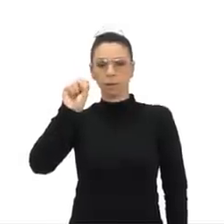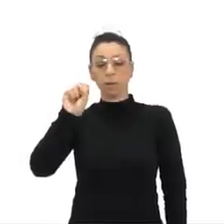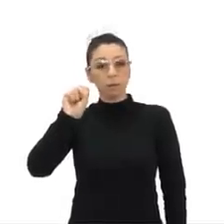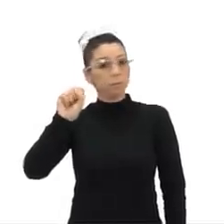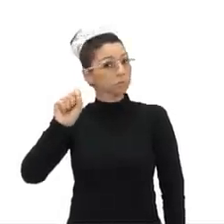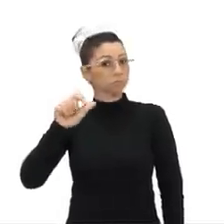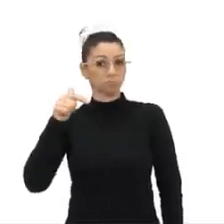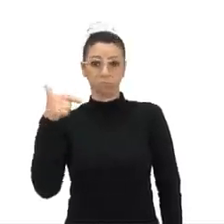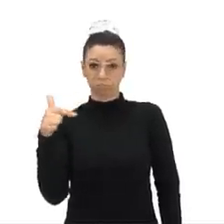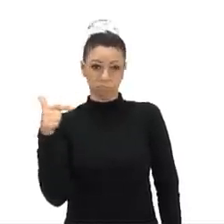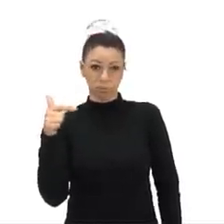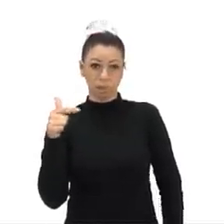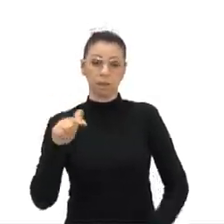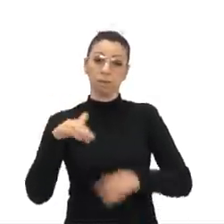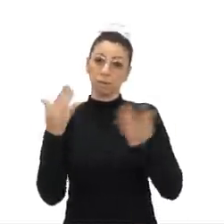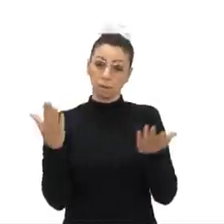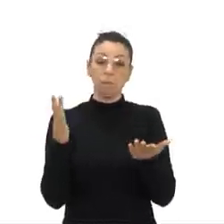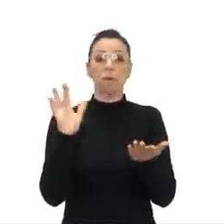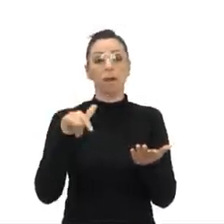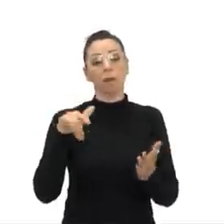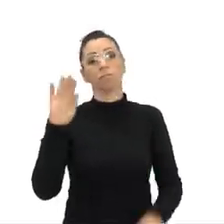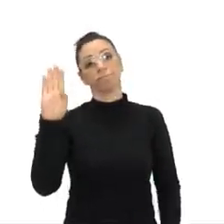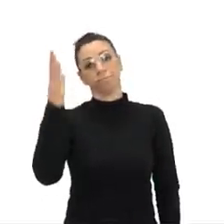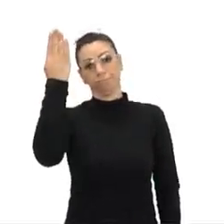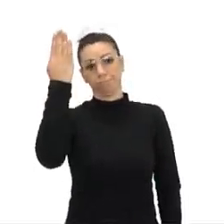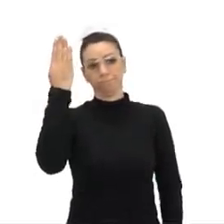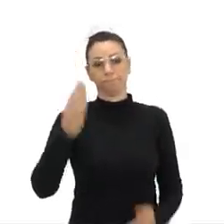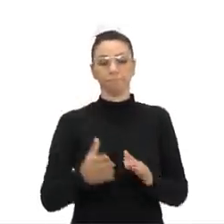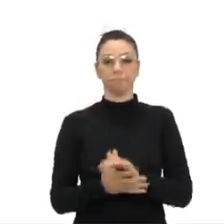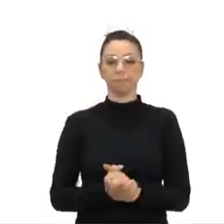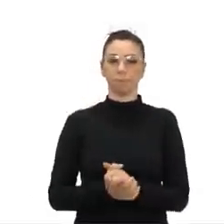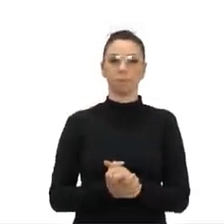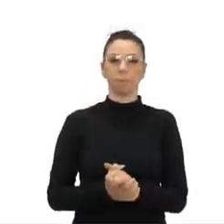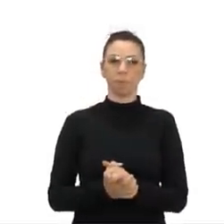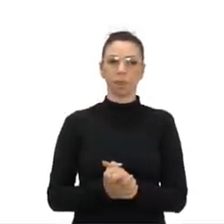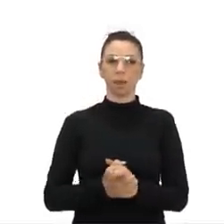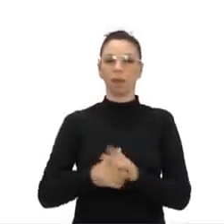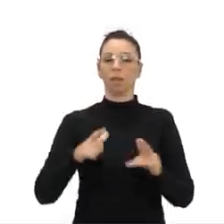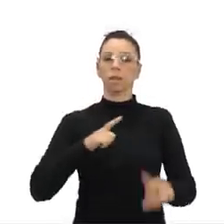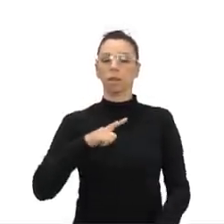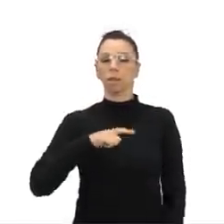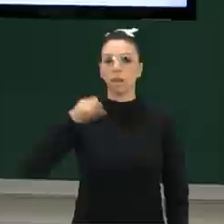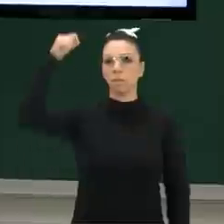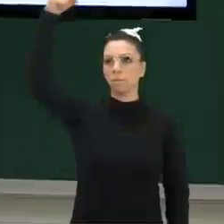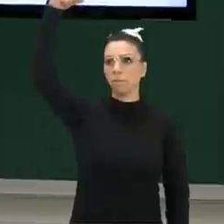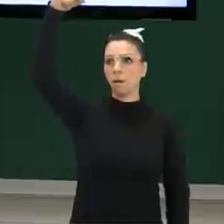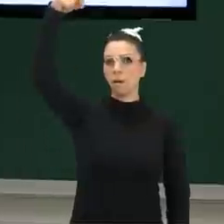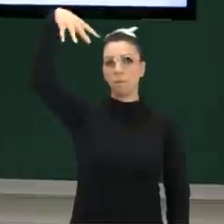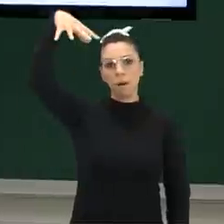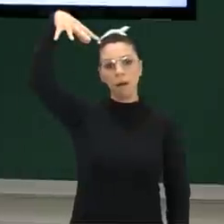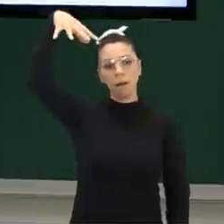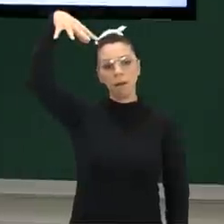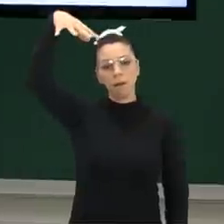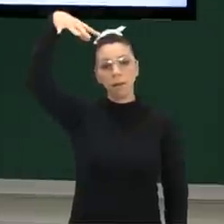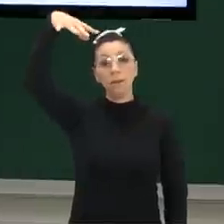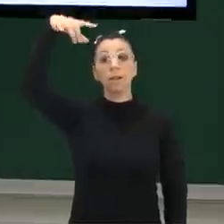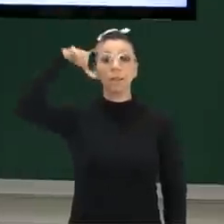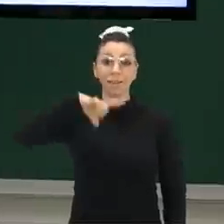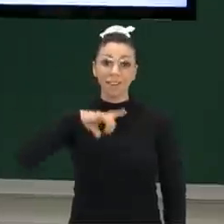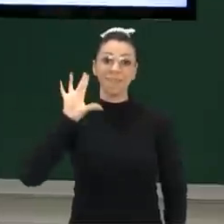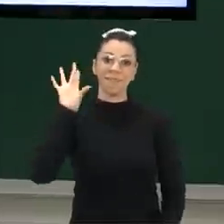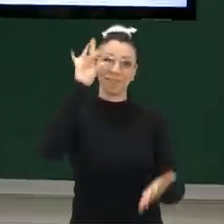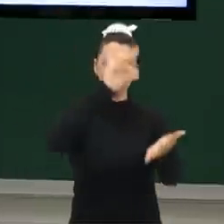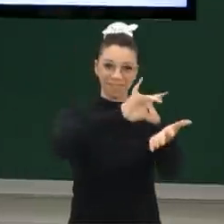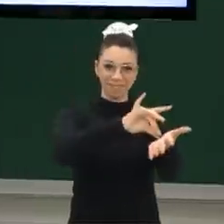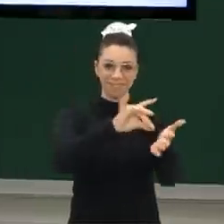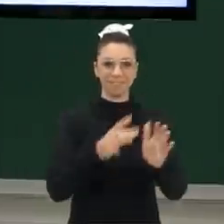na segunda. There are lamps. Olha as lamps aqui. Então essa é true. Vamos